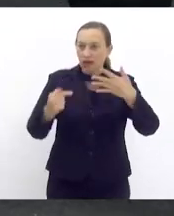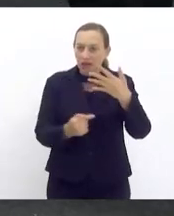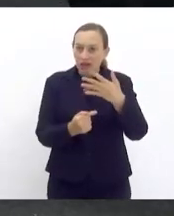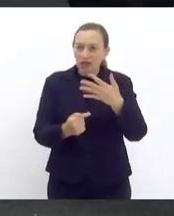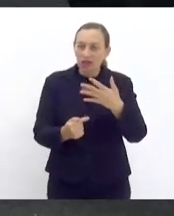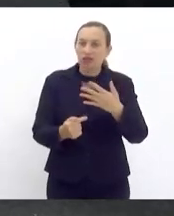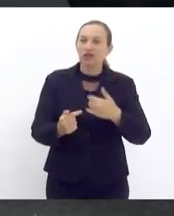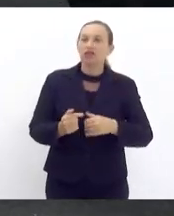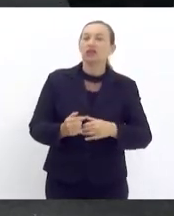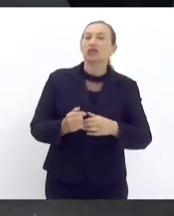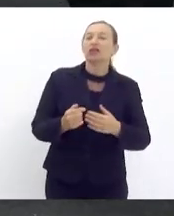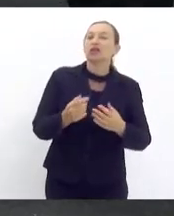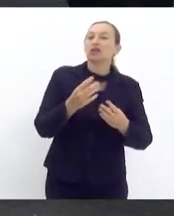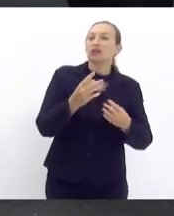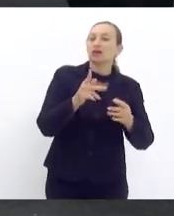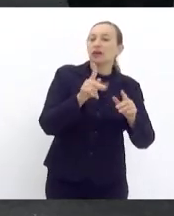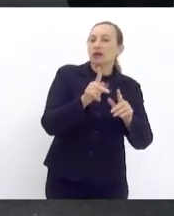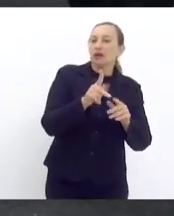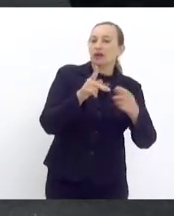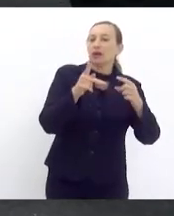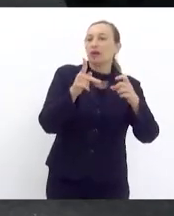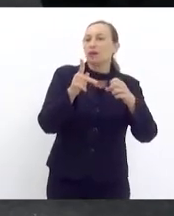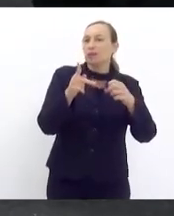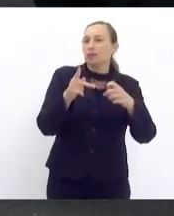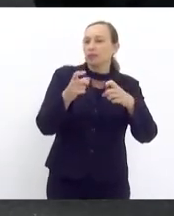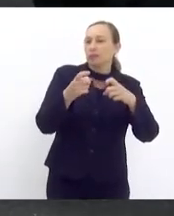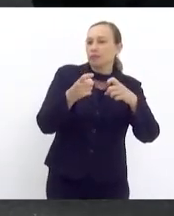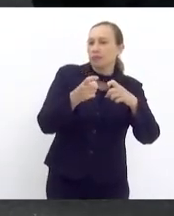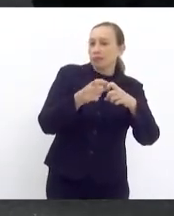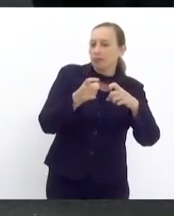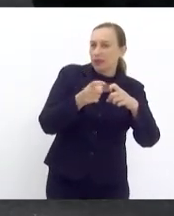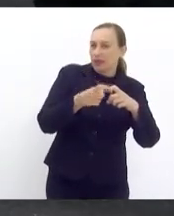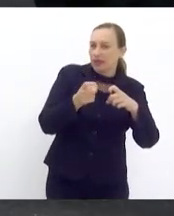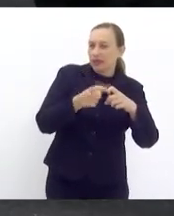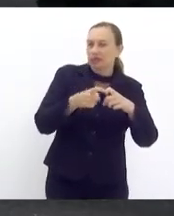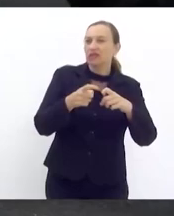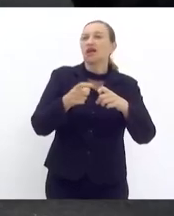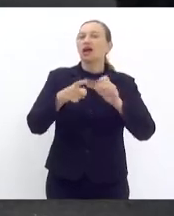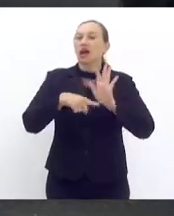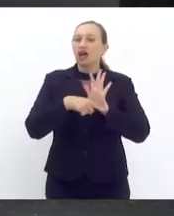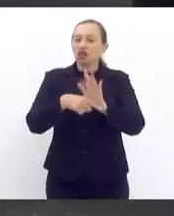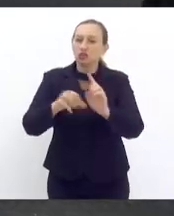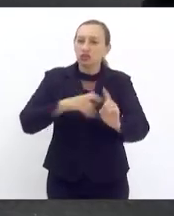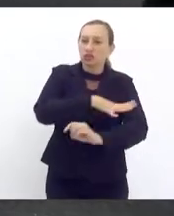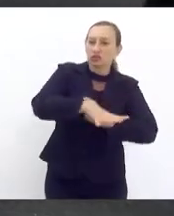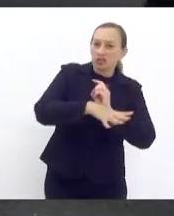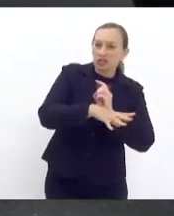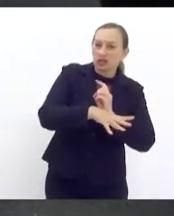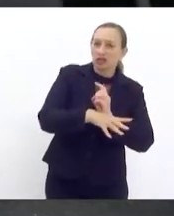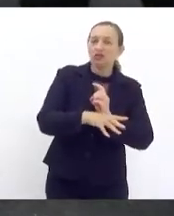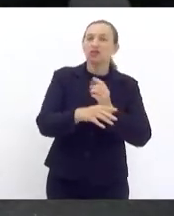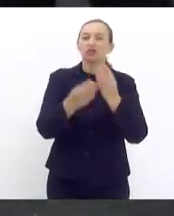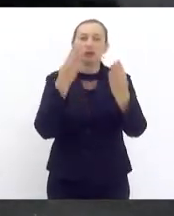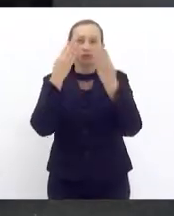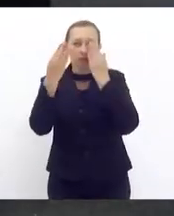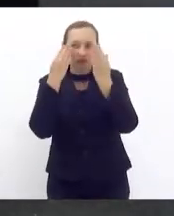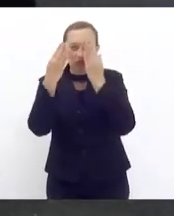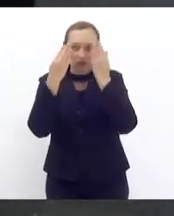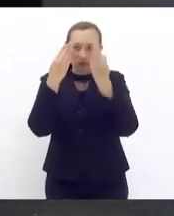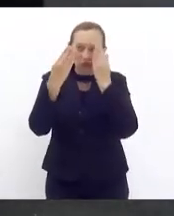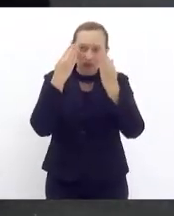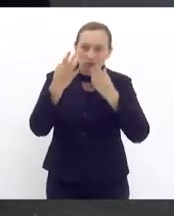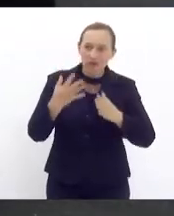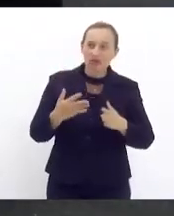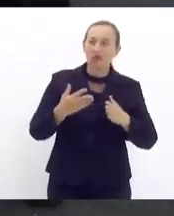especialidades em pediatria ginecologia Obstetrícia Assistência Social educadores e psicólogos no centro de